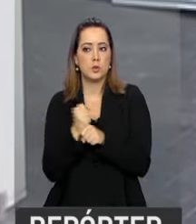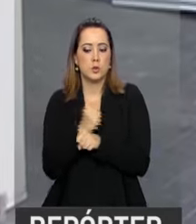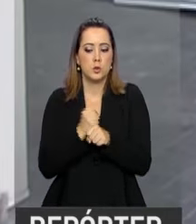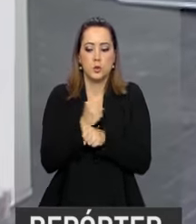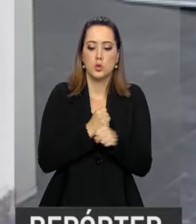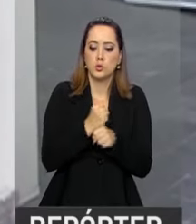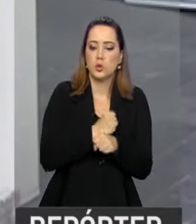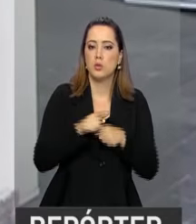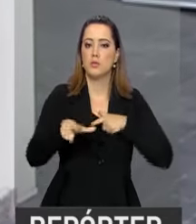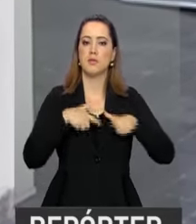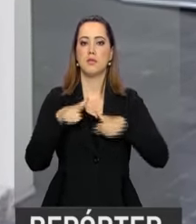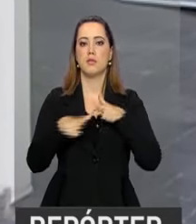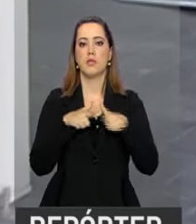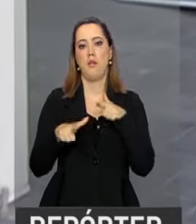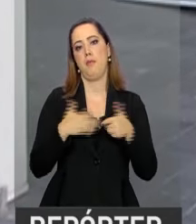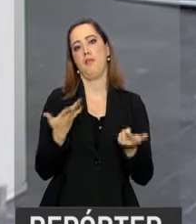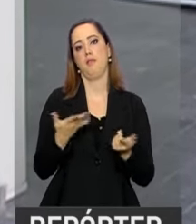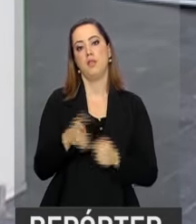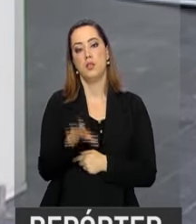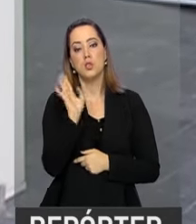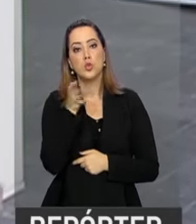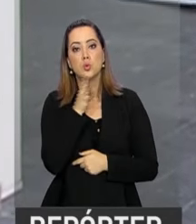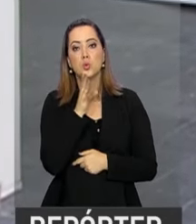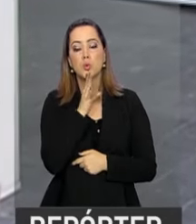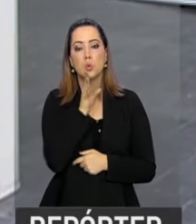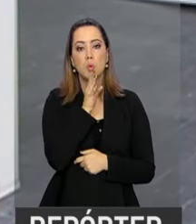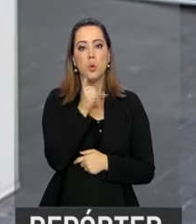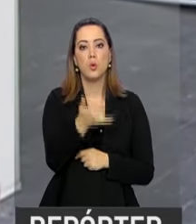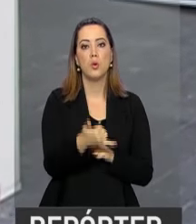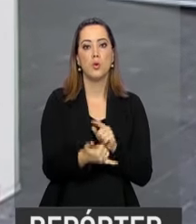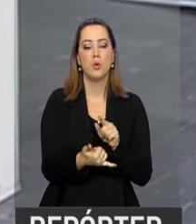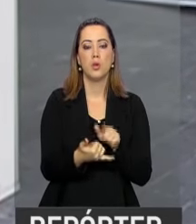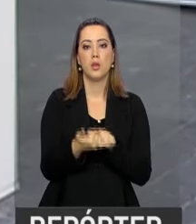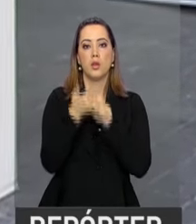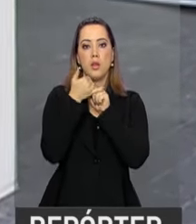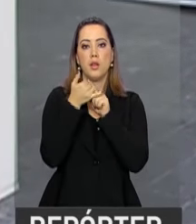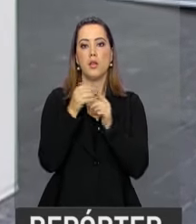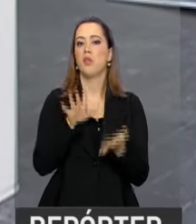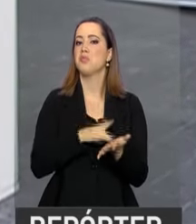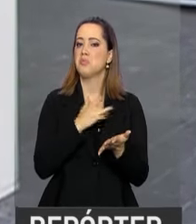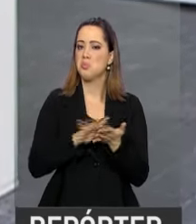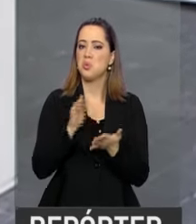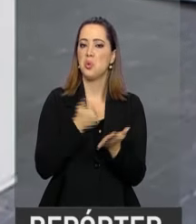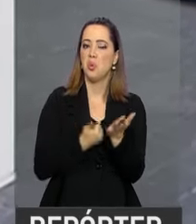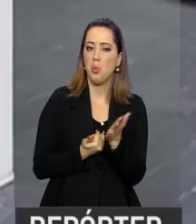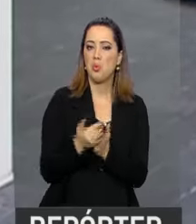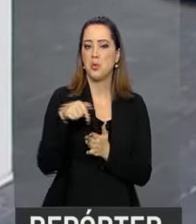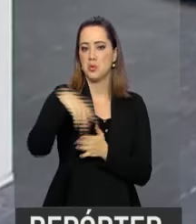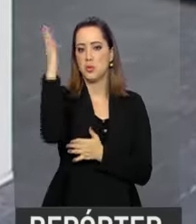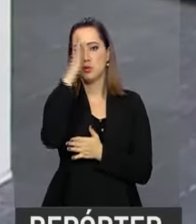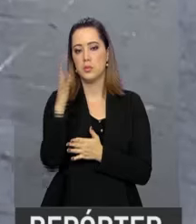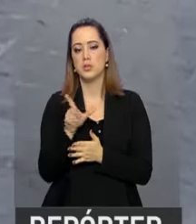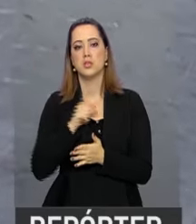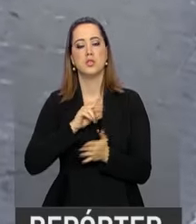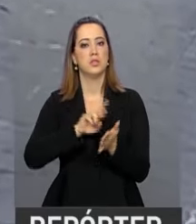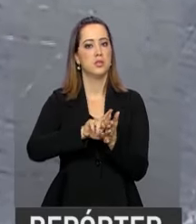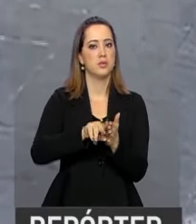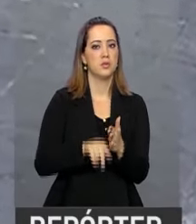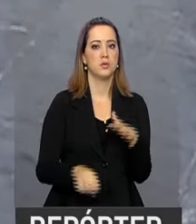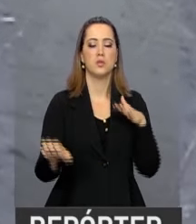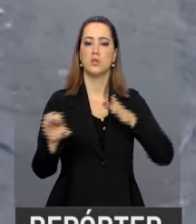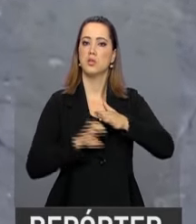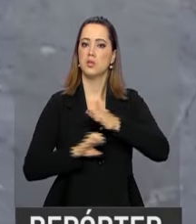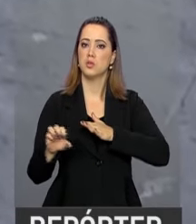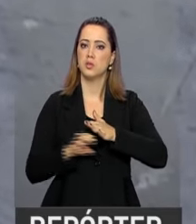telecomunicações. Conhece celular desde que o serviço surgiu no Brasil e já teve contrato com várias operadoras. A